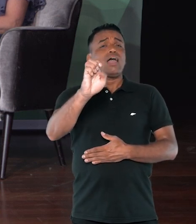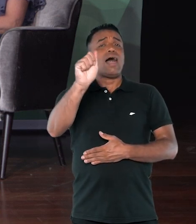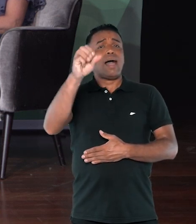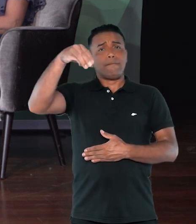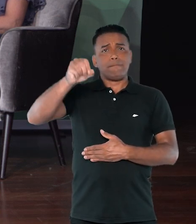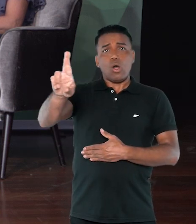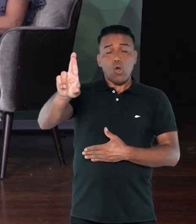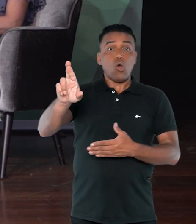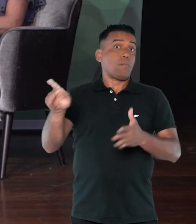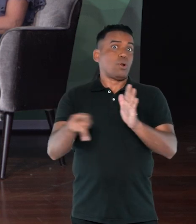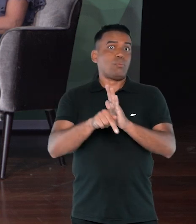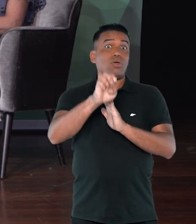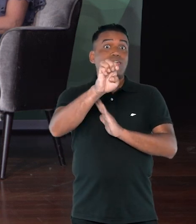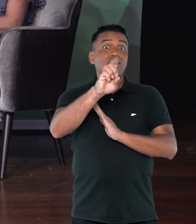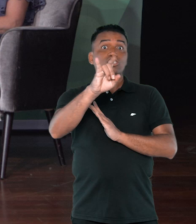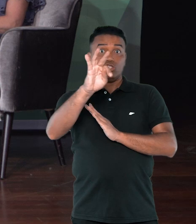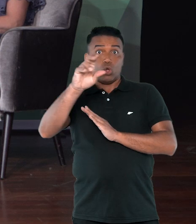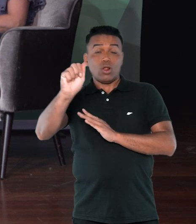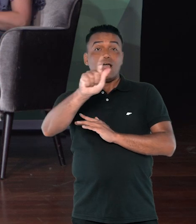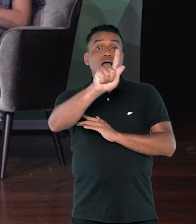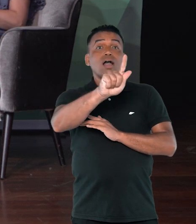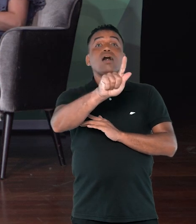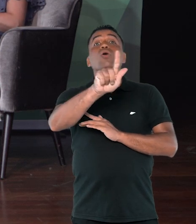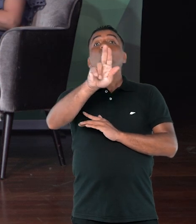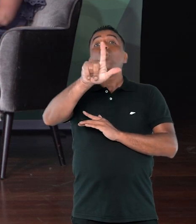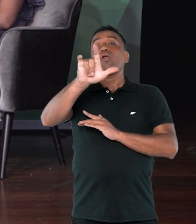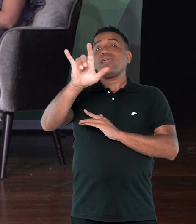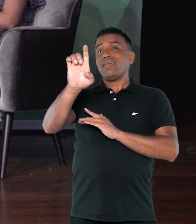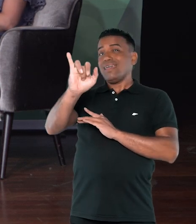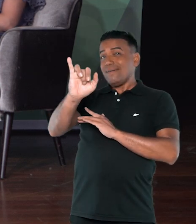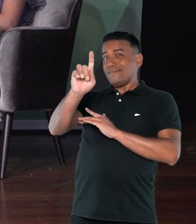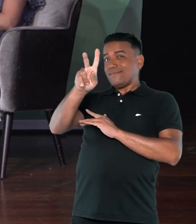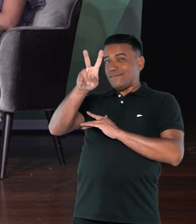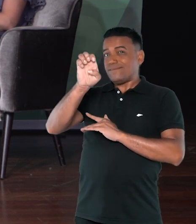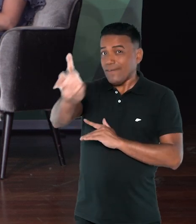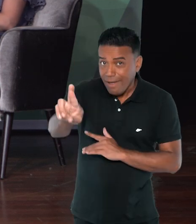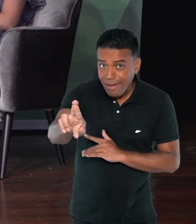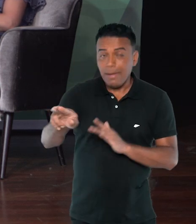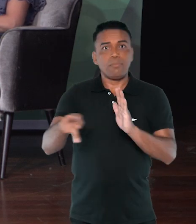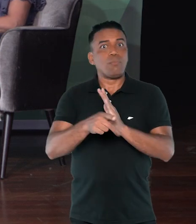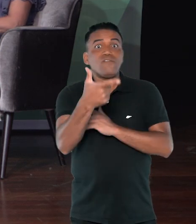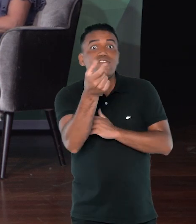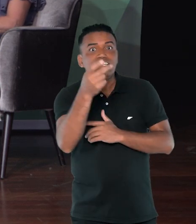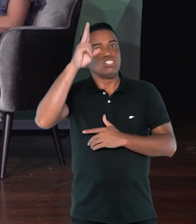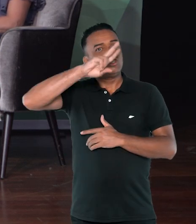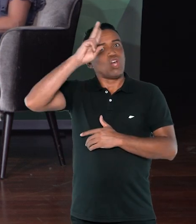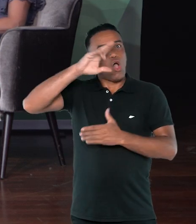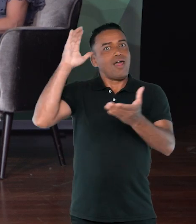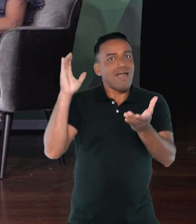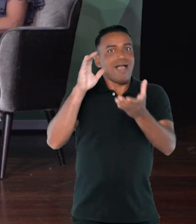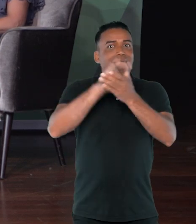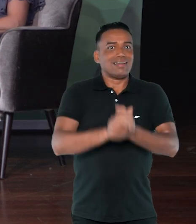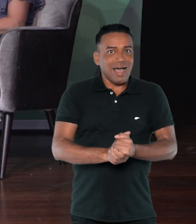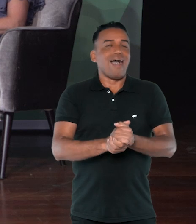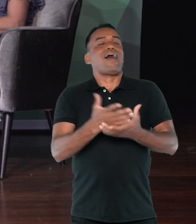pelo selo Adelante. É um livro com 20 contos e 20 casos de casais. Bem-vinda, Renata, de novo. Vamos começar